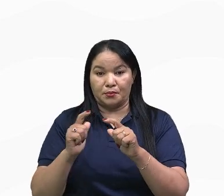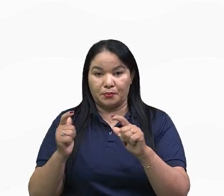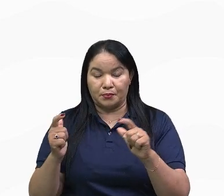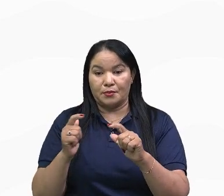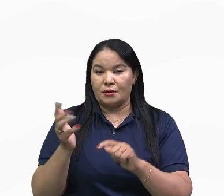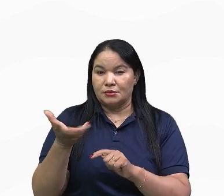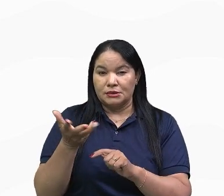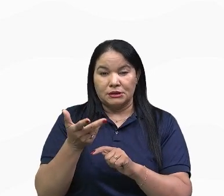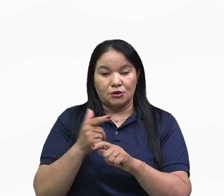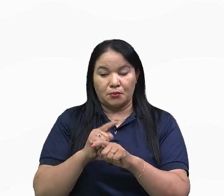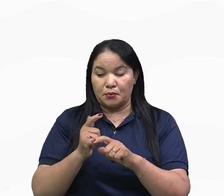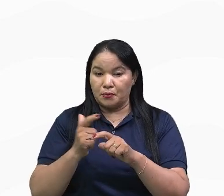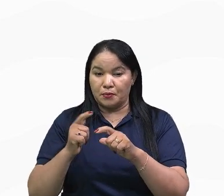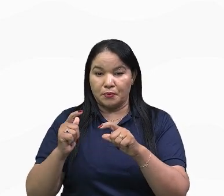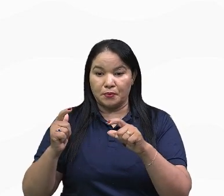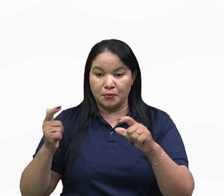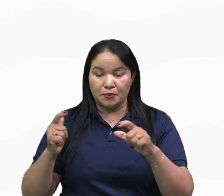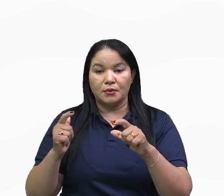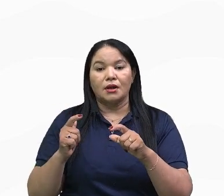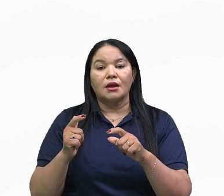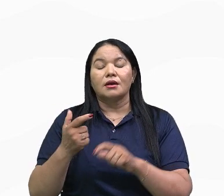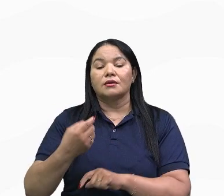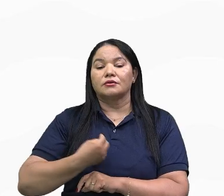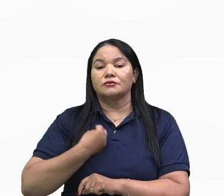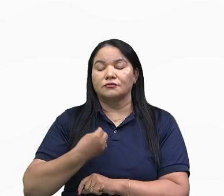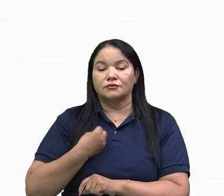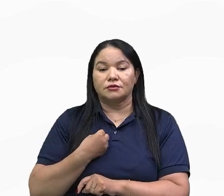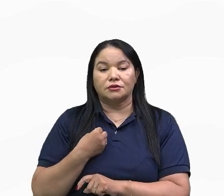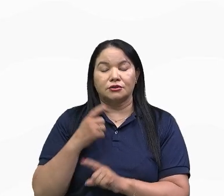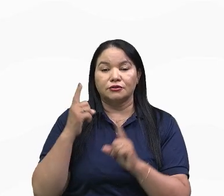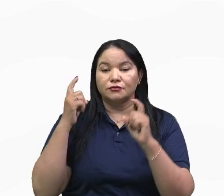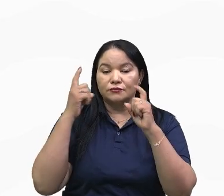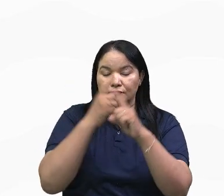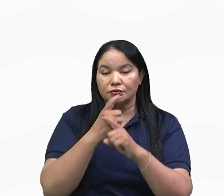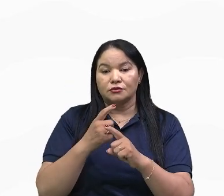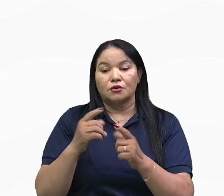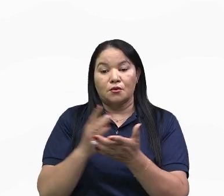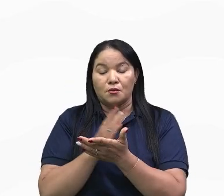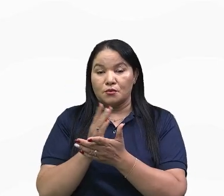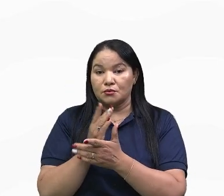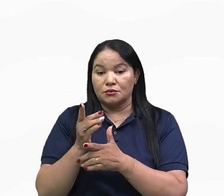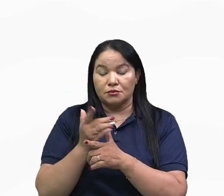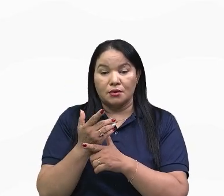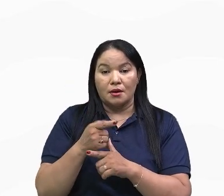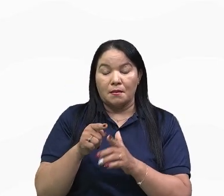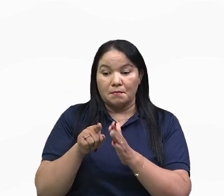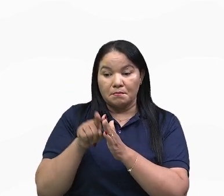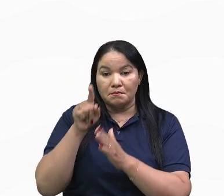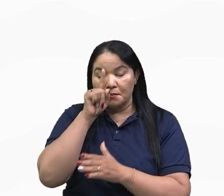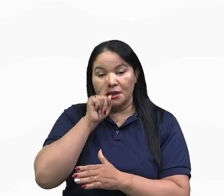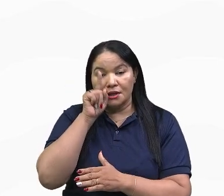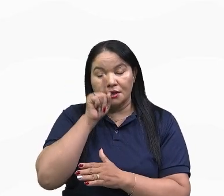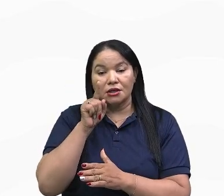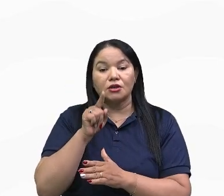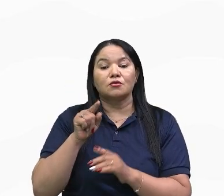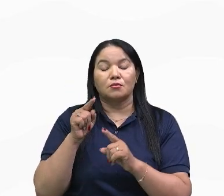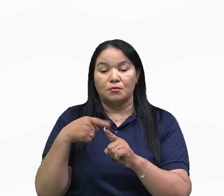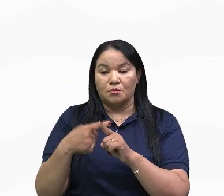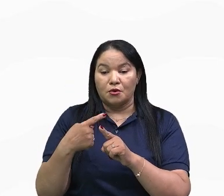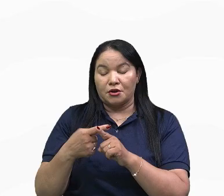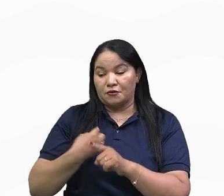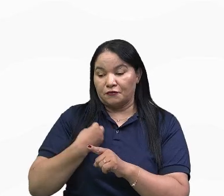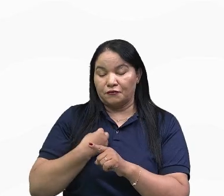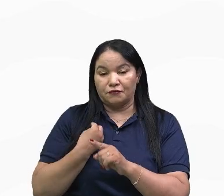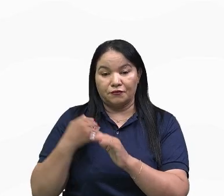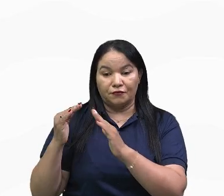forma precária, onde muitas vezes, gente, áreas de risco, onde as pessoas elas acabam vivendo nessas áreas de